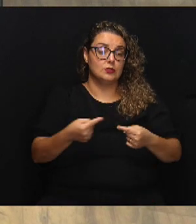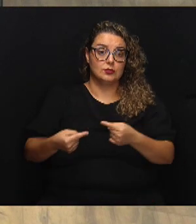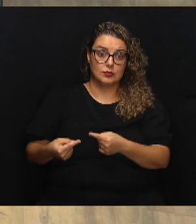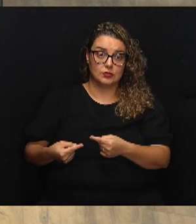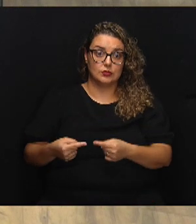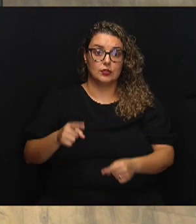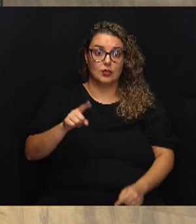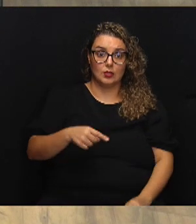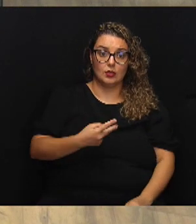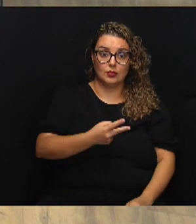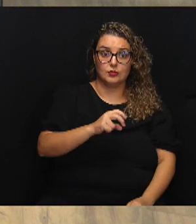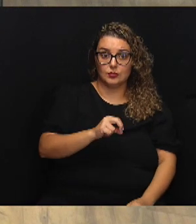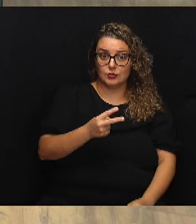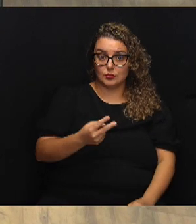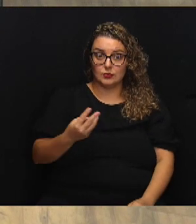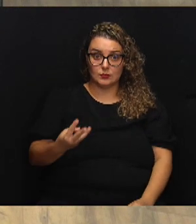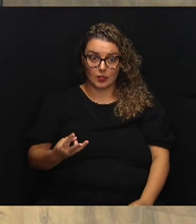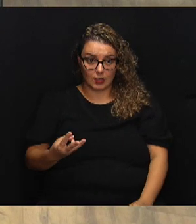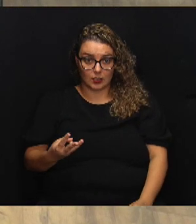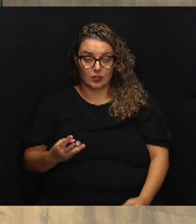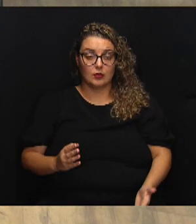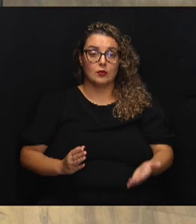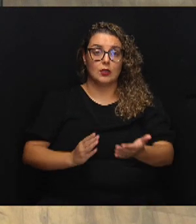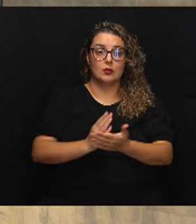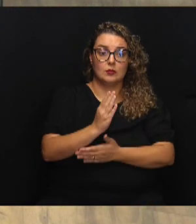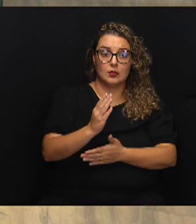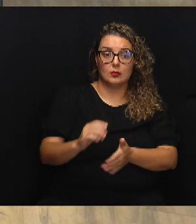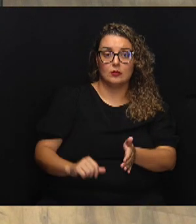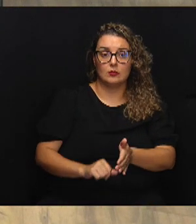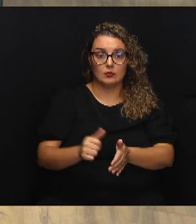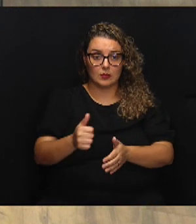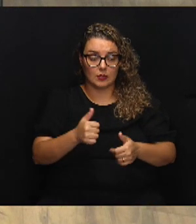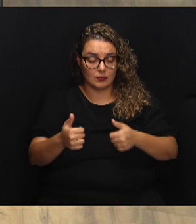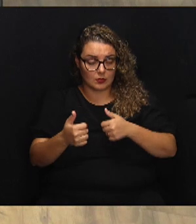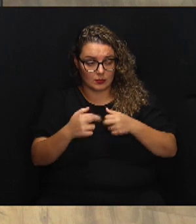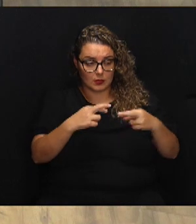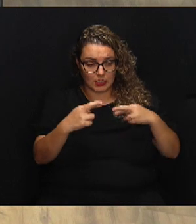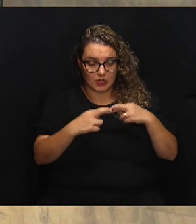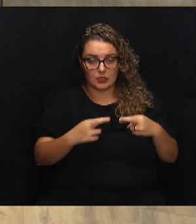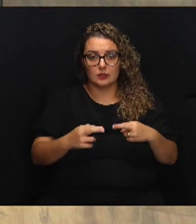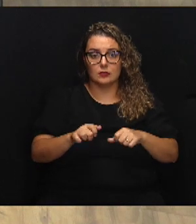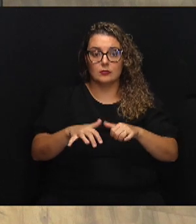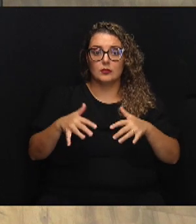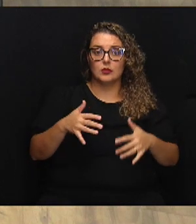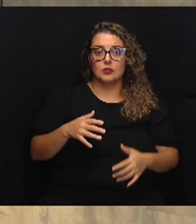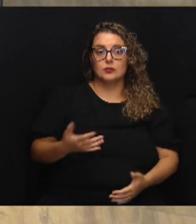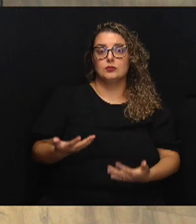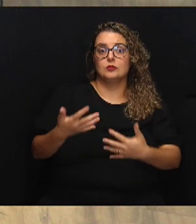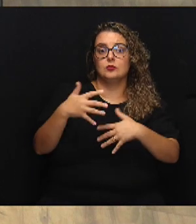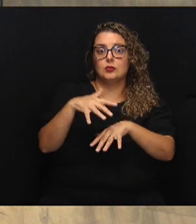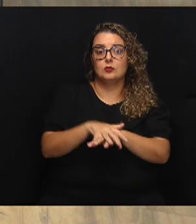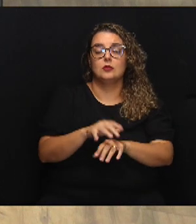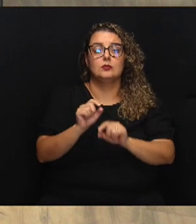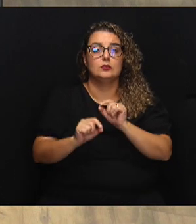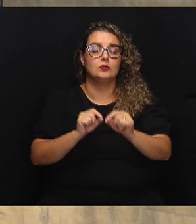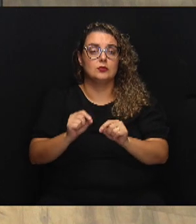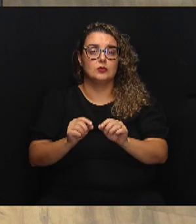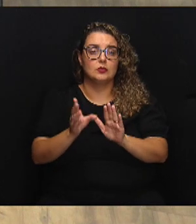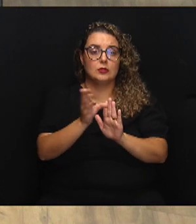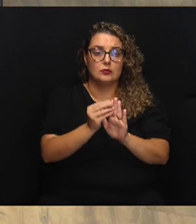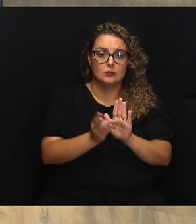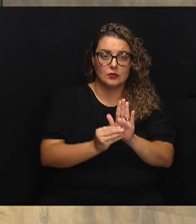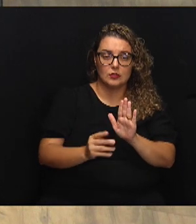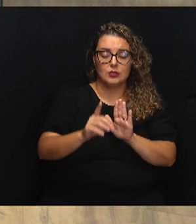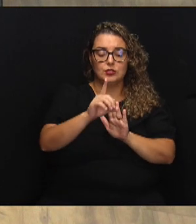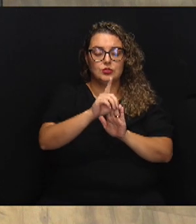um de 2023, que foi aprovado em primeira análise em plenário, sobre a inclusão dos conteúdos de